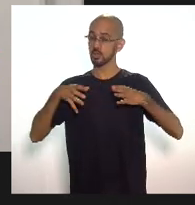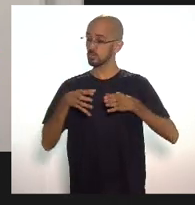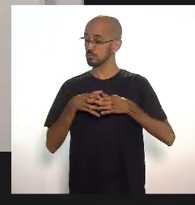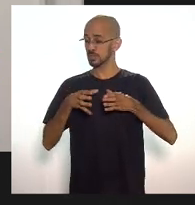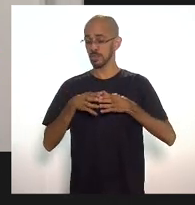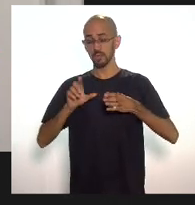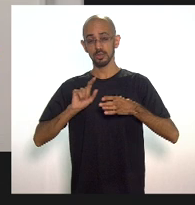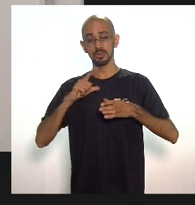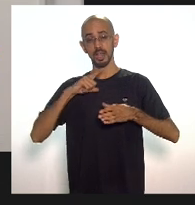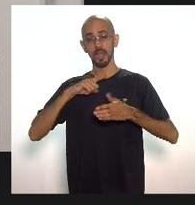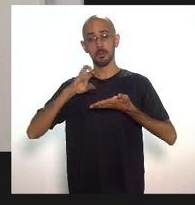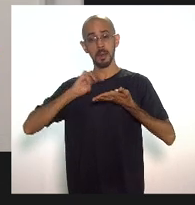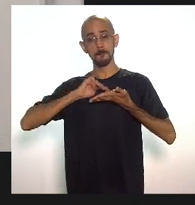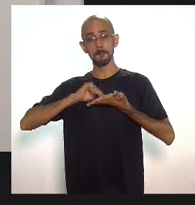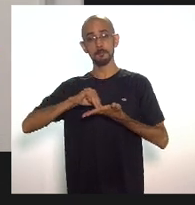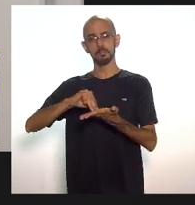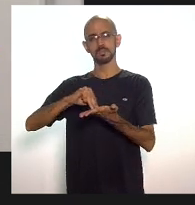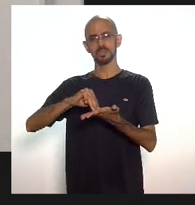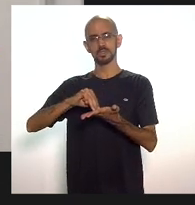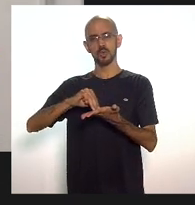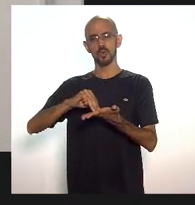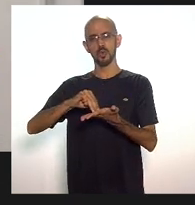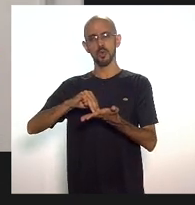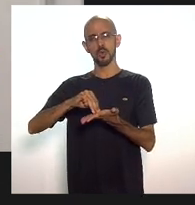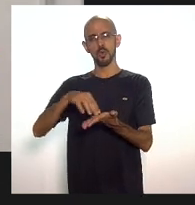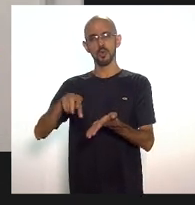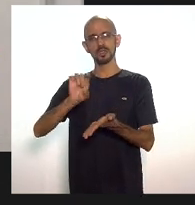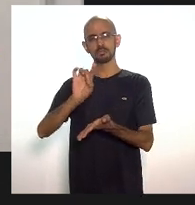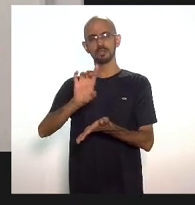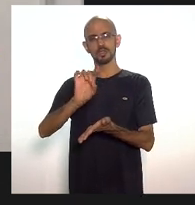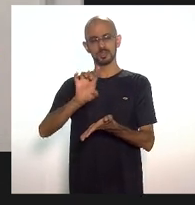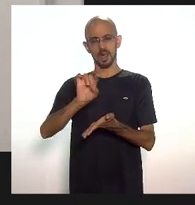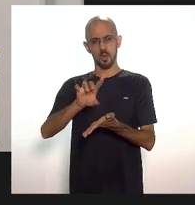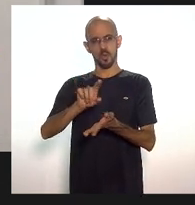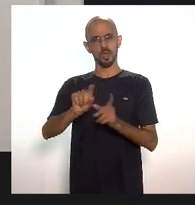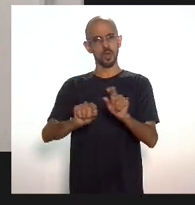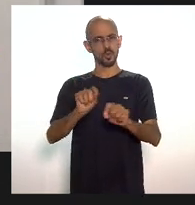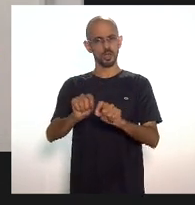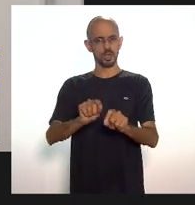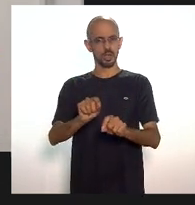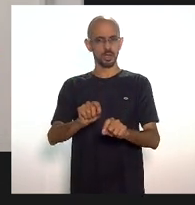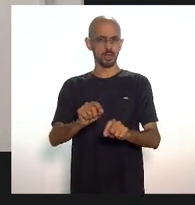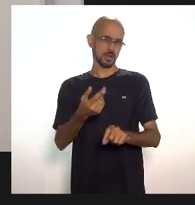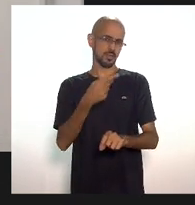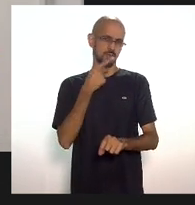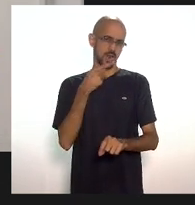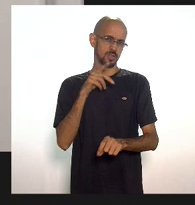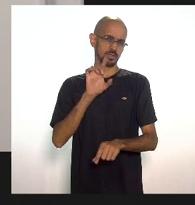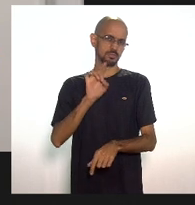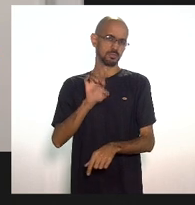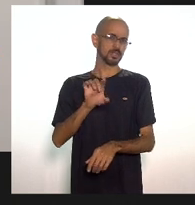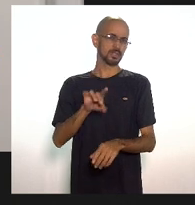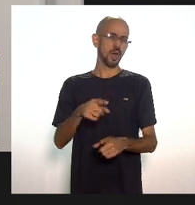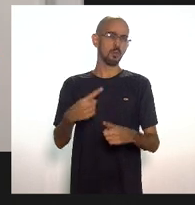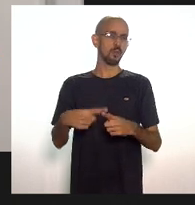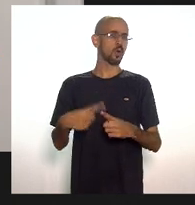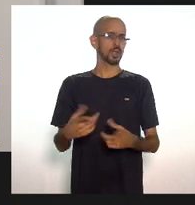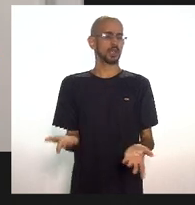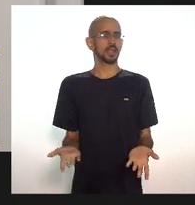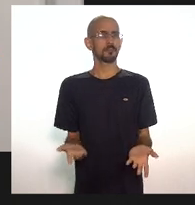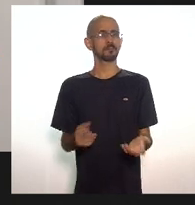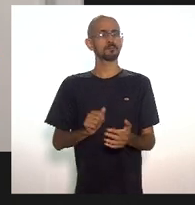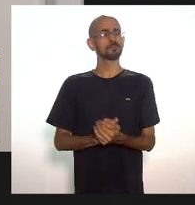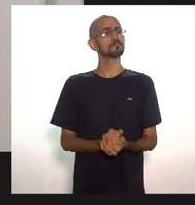muito, muito específica, né? E eu digo especial, como é o nome dela, não é? Como é a